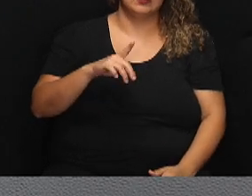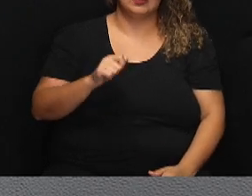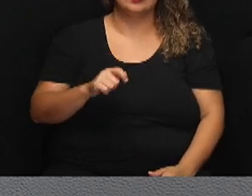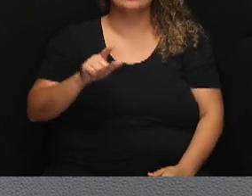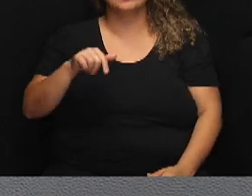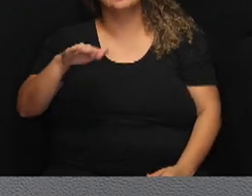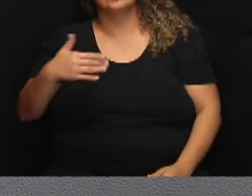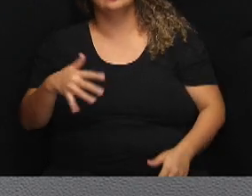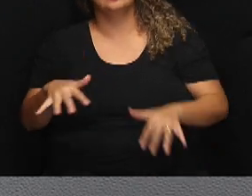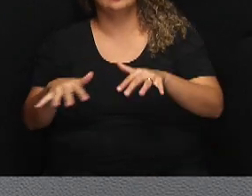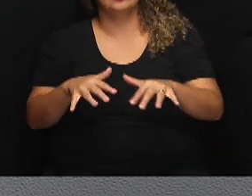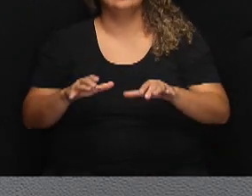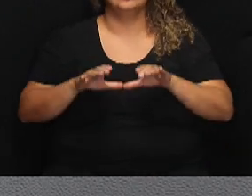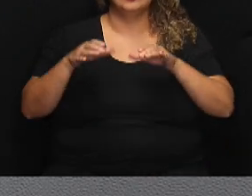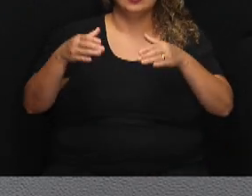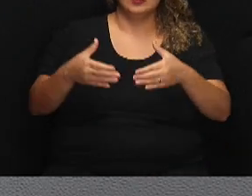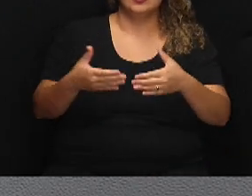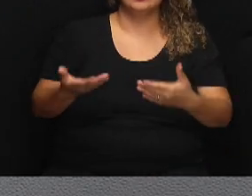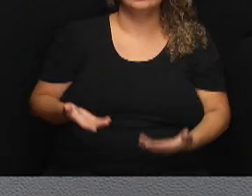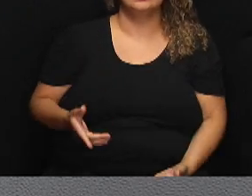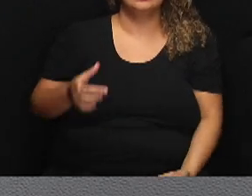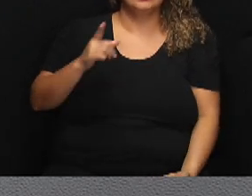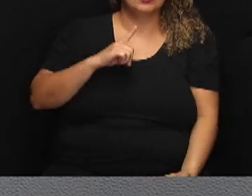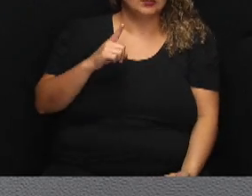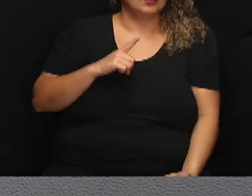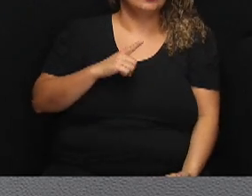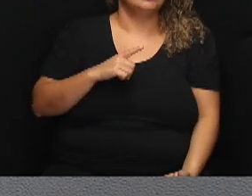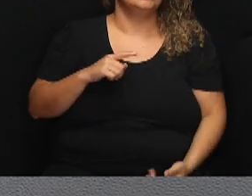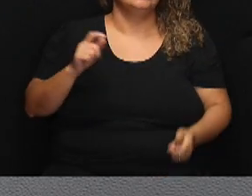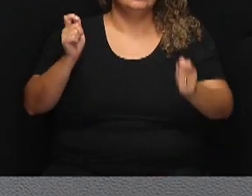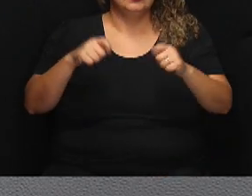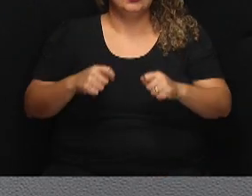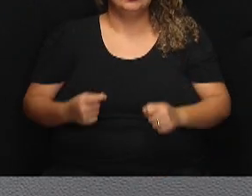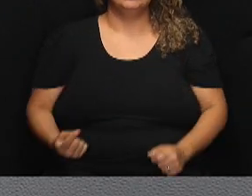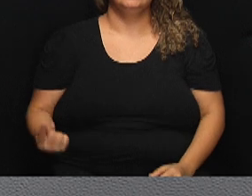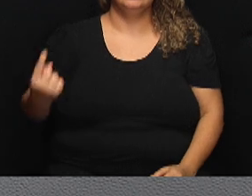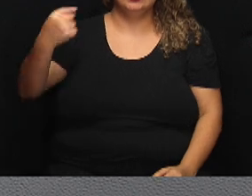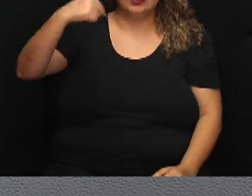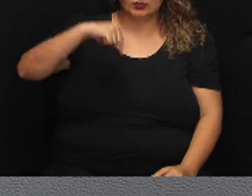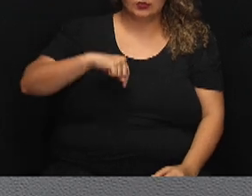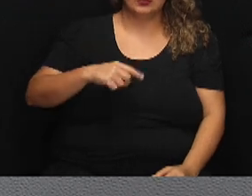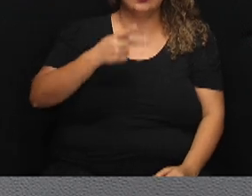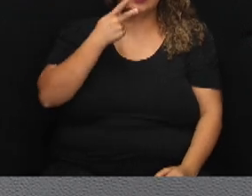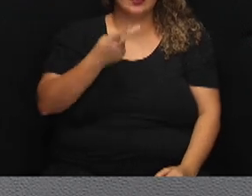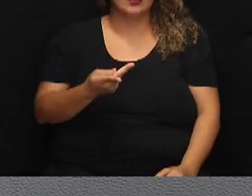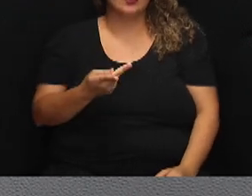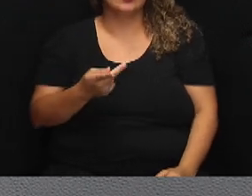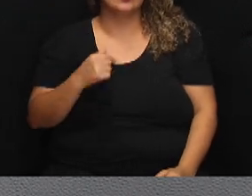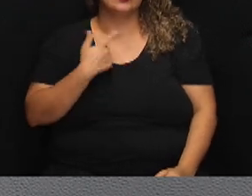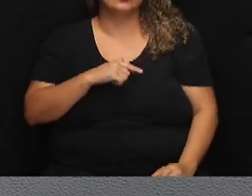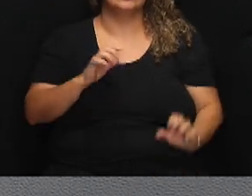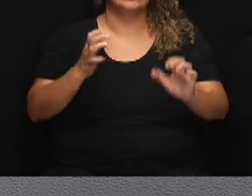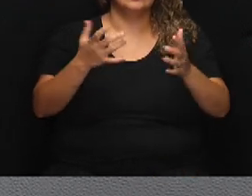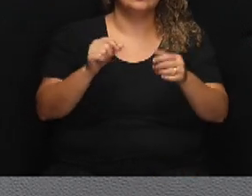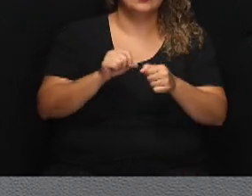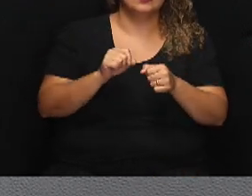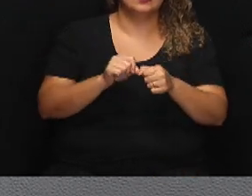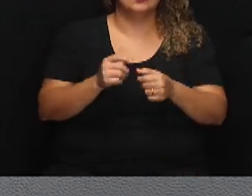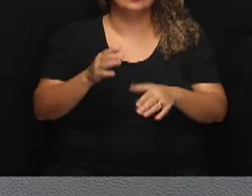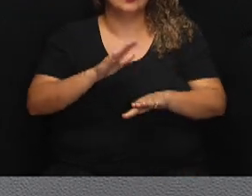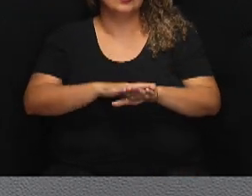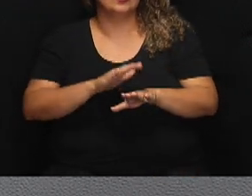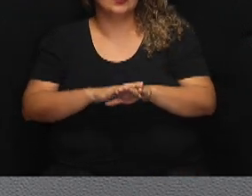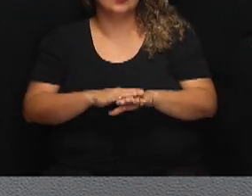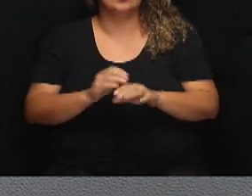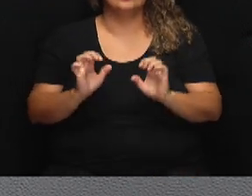os movimentos, os coletivos tiverem a possibilidade de vir até aqui e falar assim: olha, a gente está fazendo um evento, a gente está fazendo uma atividade, a gente está